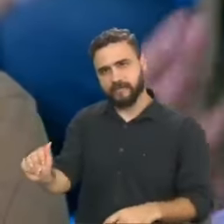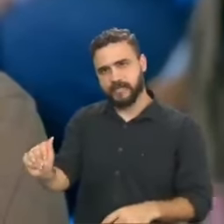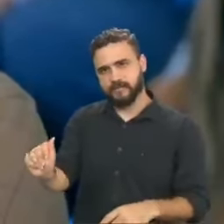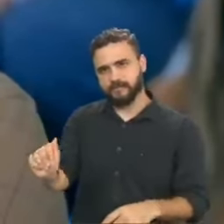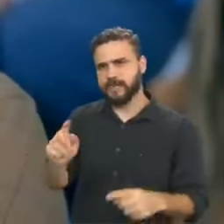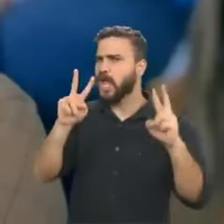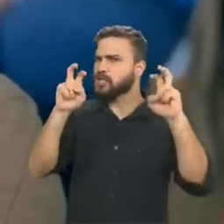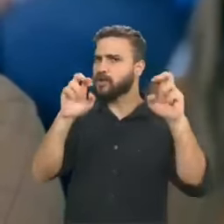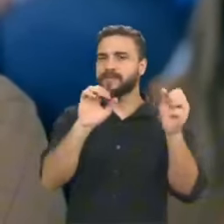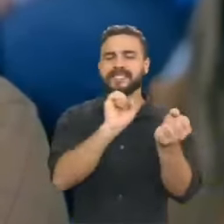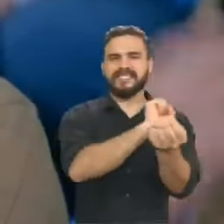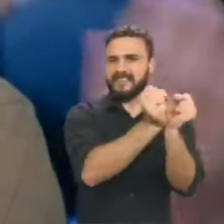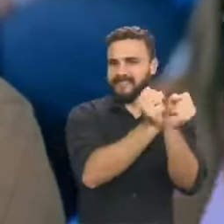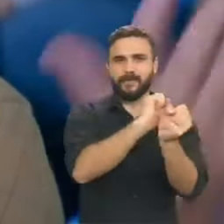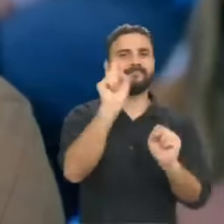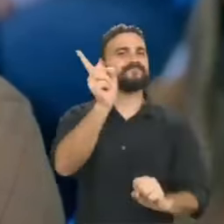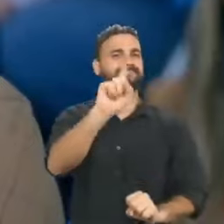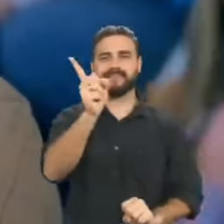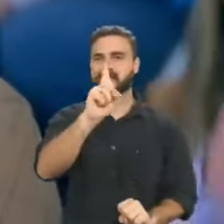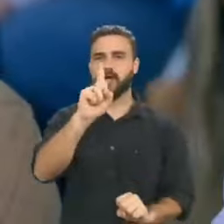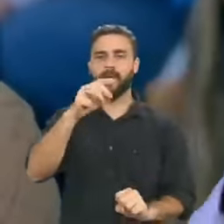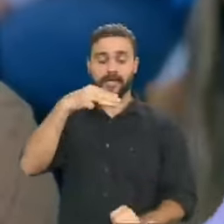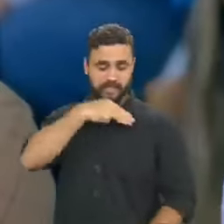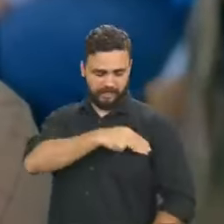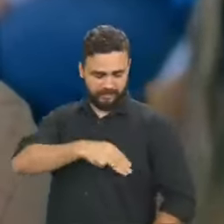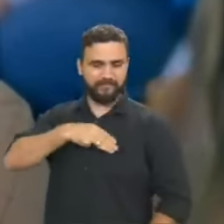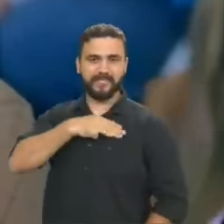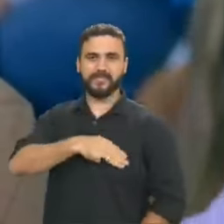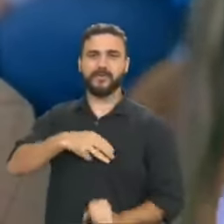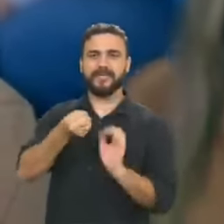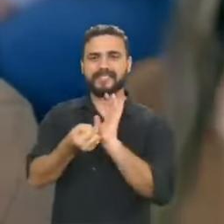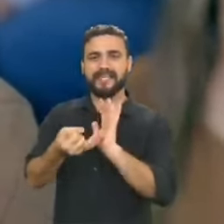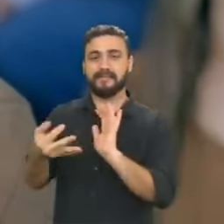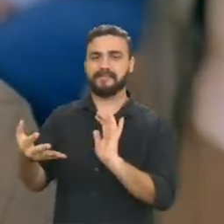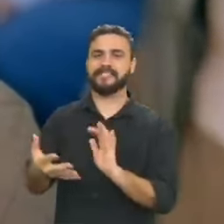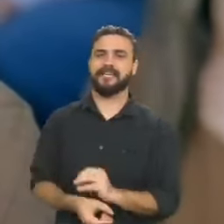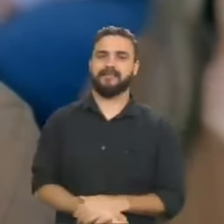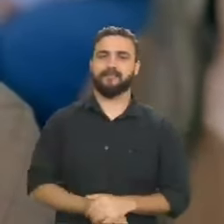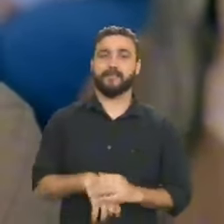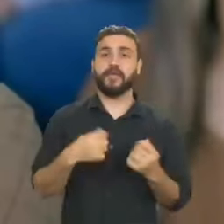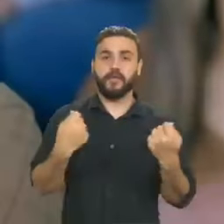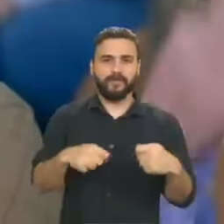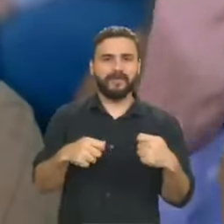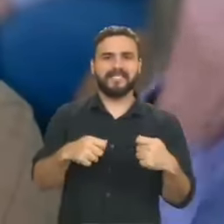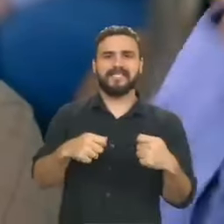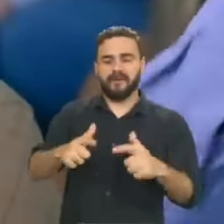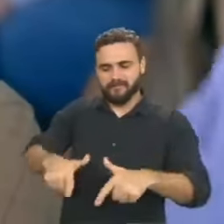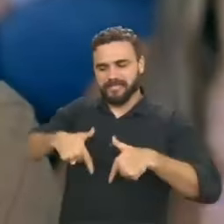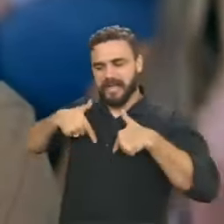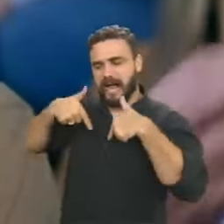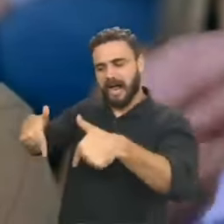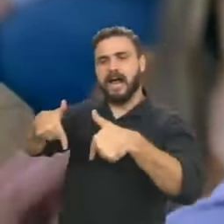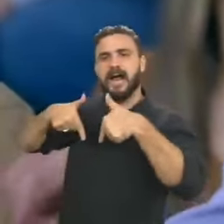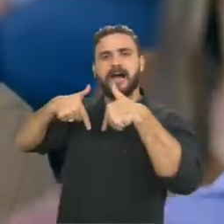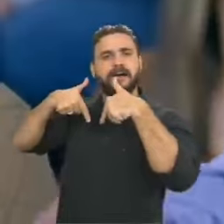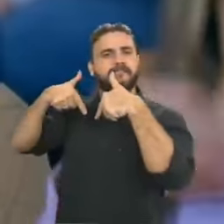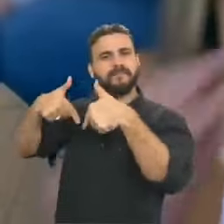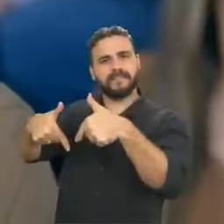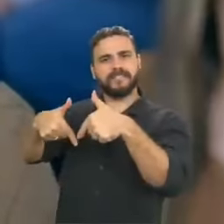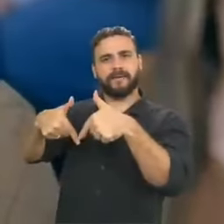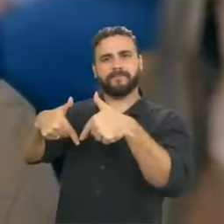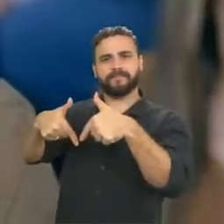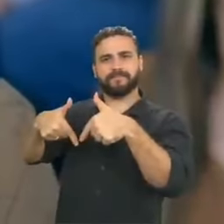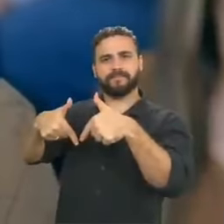uma dívida missionária. Nós todos estamos atrasados no cumprimento da comissão. Uma comissão há 2000 anos,